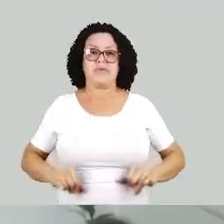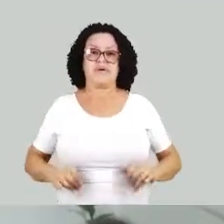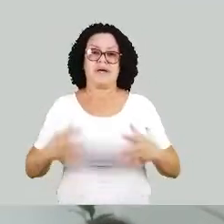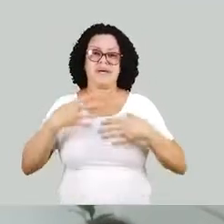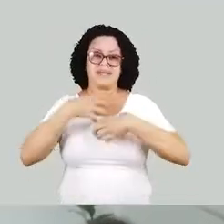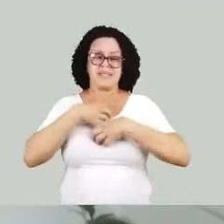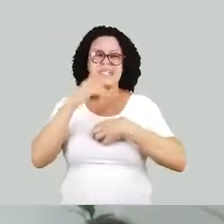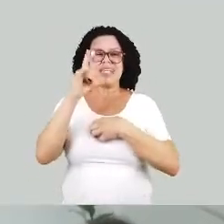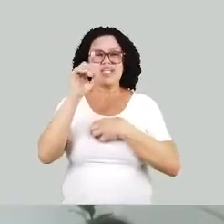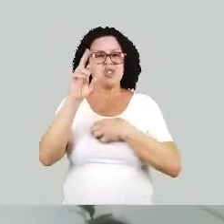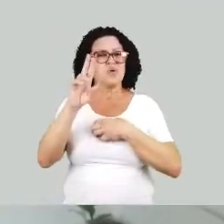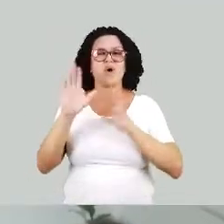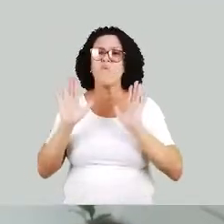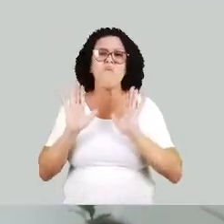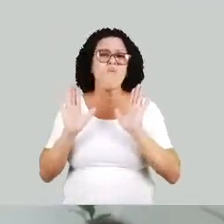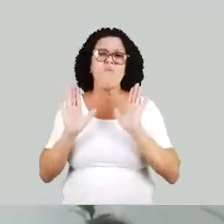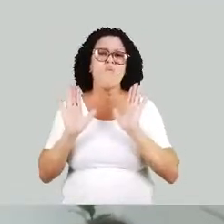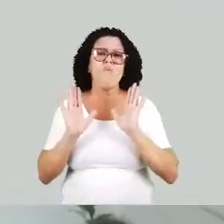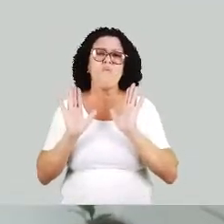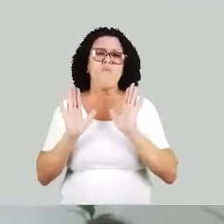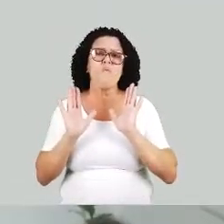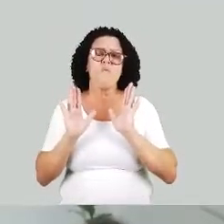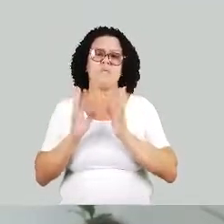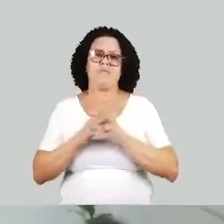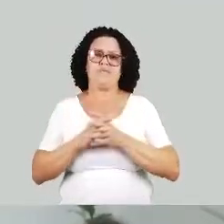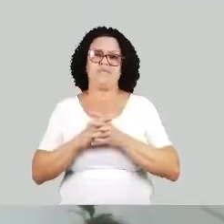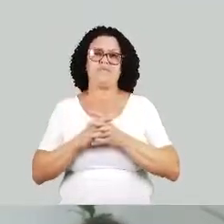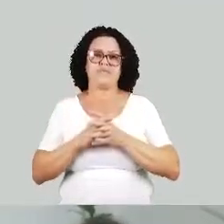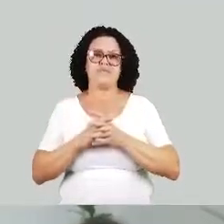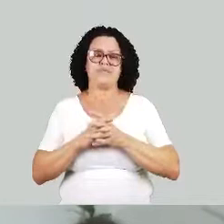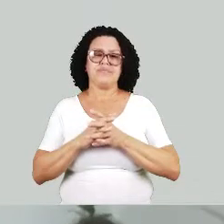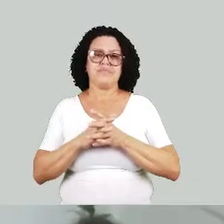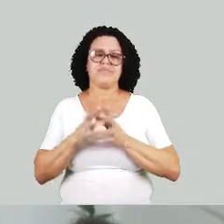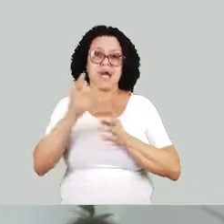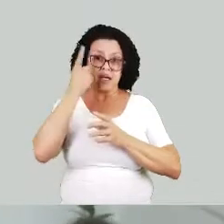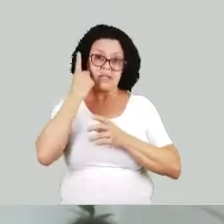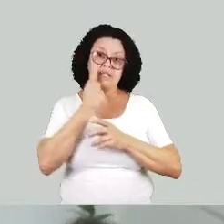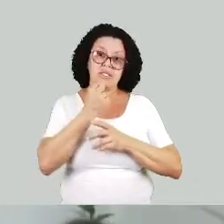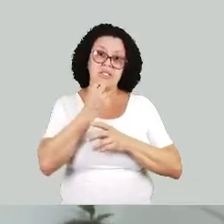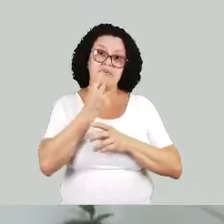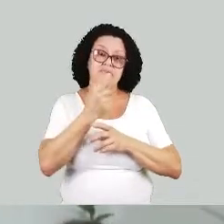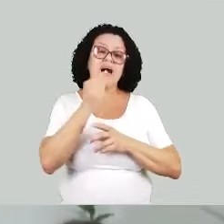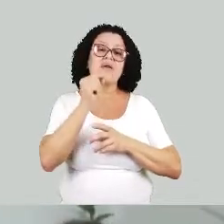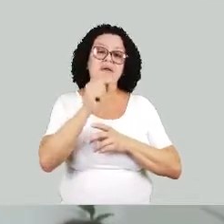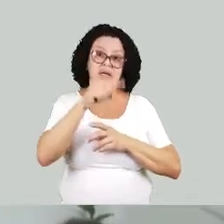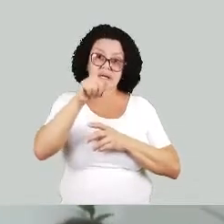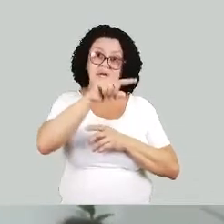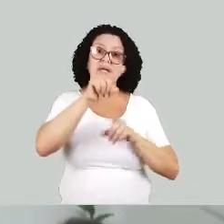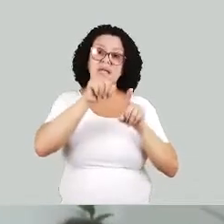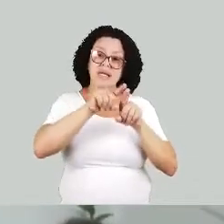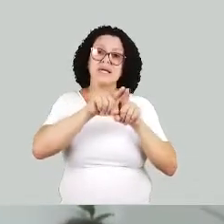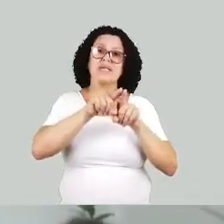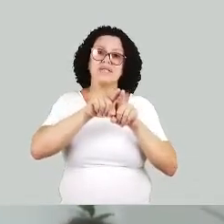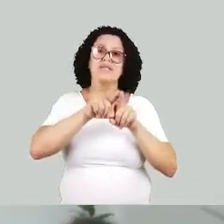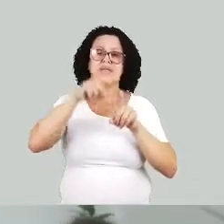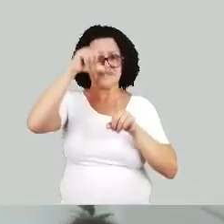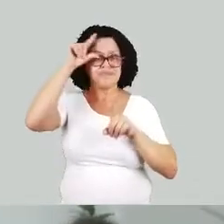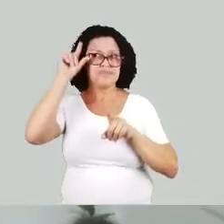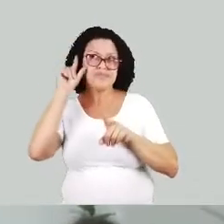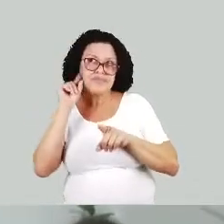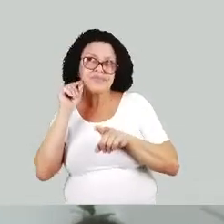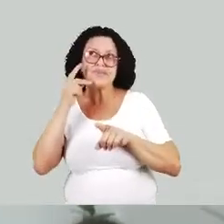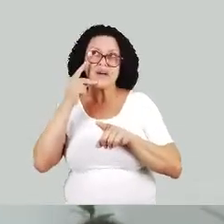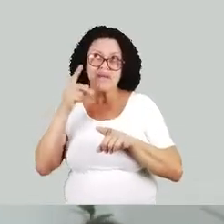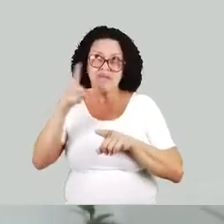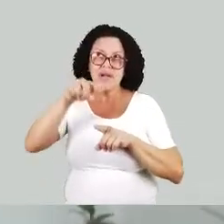dor. Tá? Divaldo fala assim: perdoar não significa esquecer, mas sim não